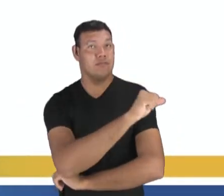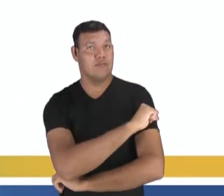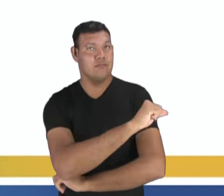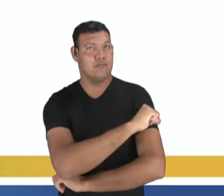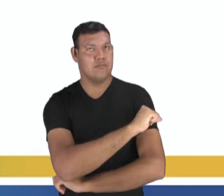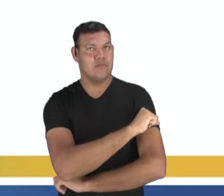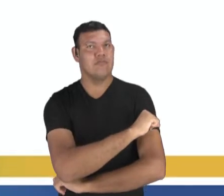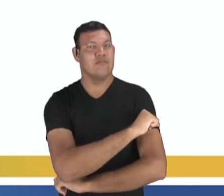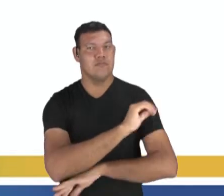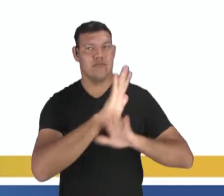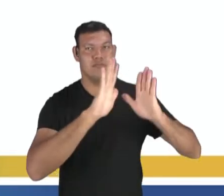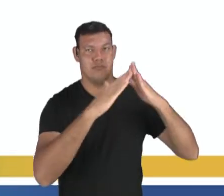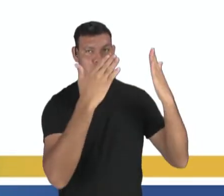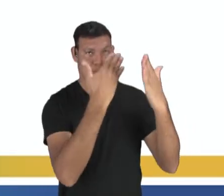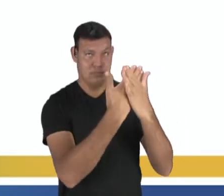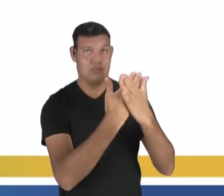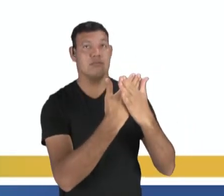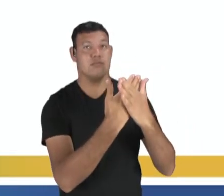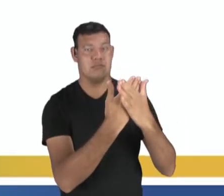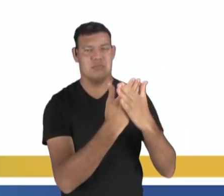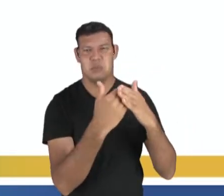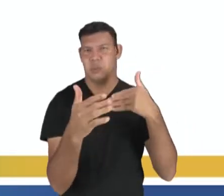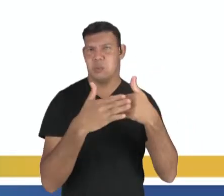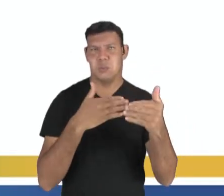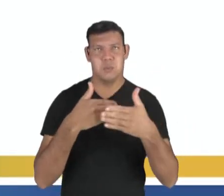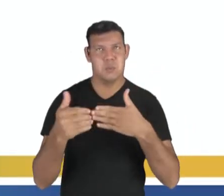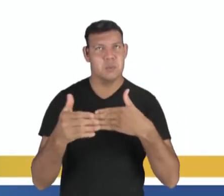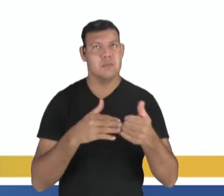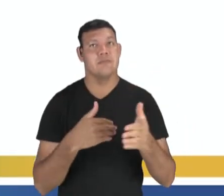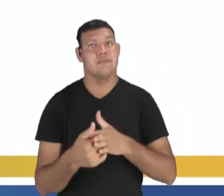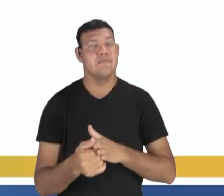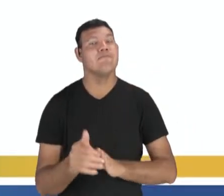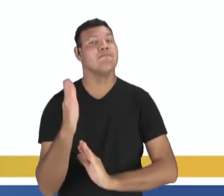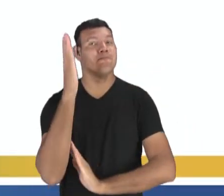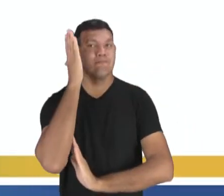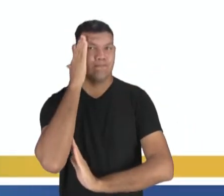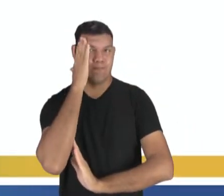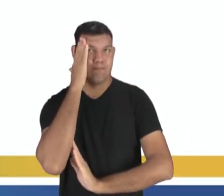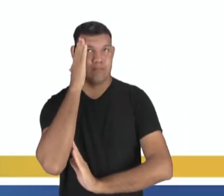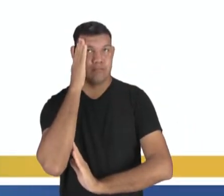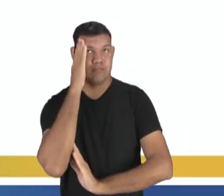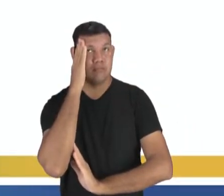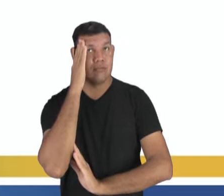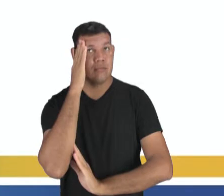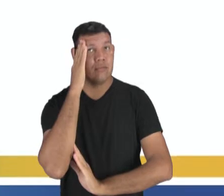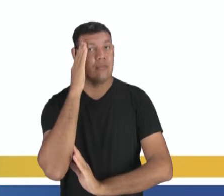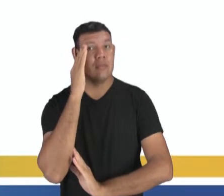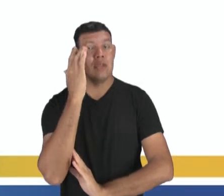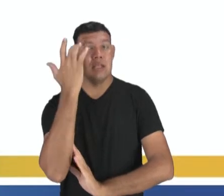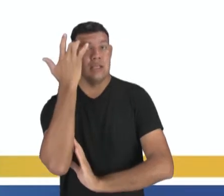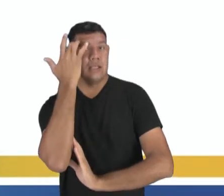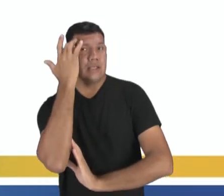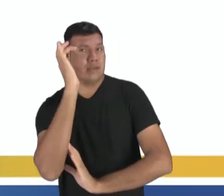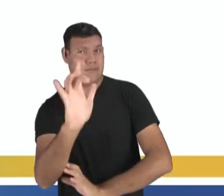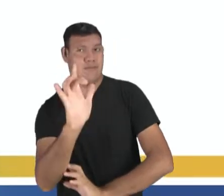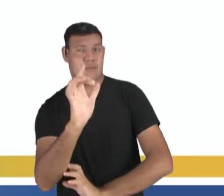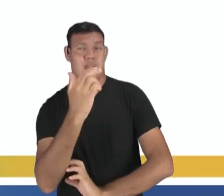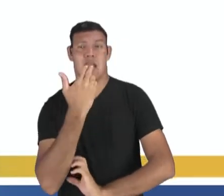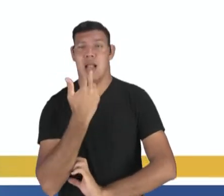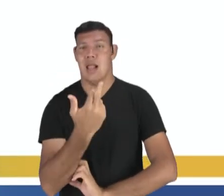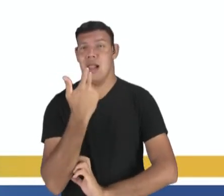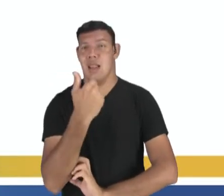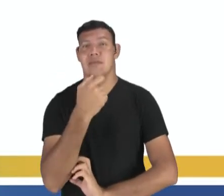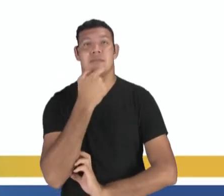um aluno dessa escola ao acaso e sabendo-se que ele não fala